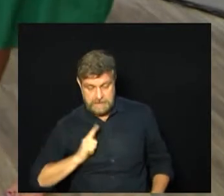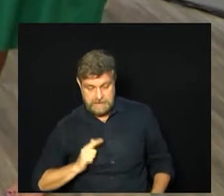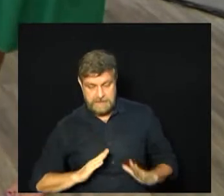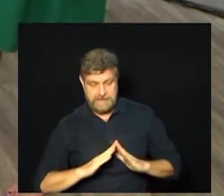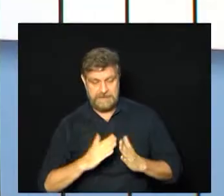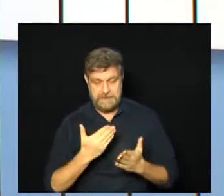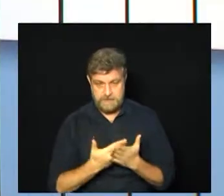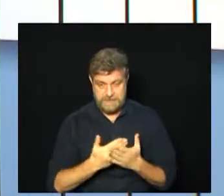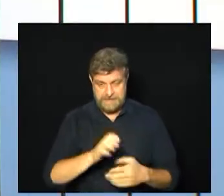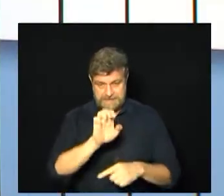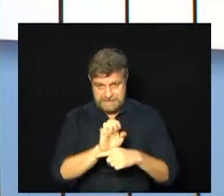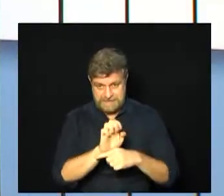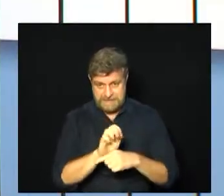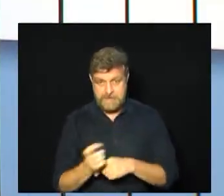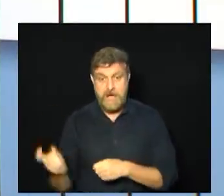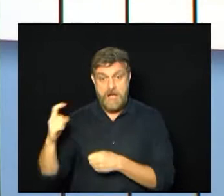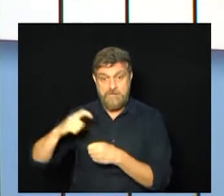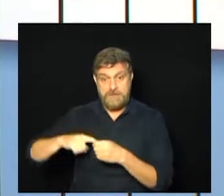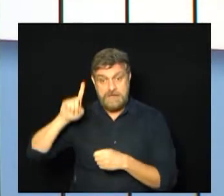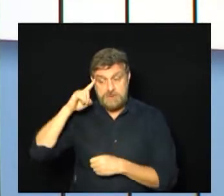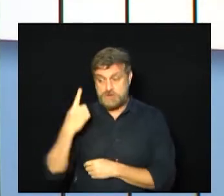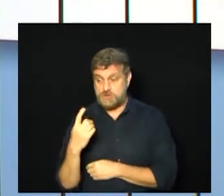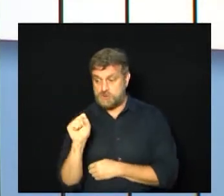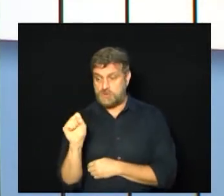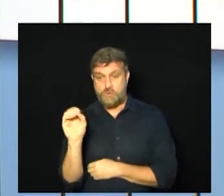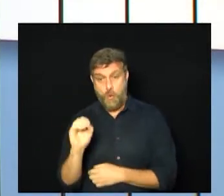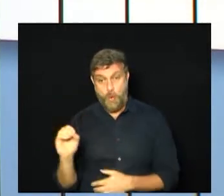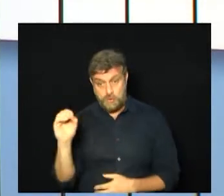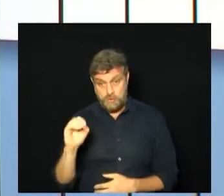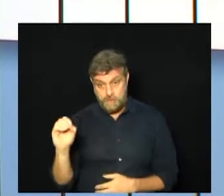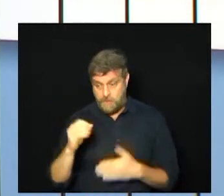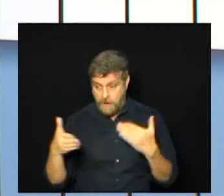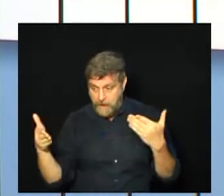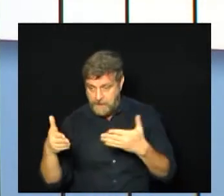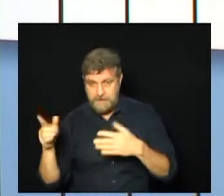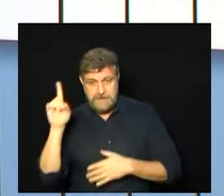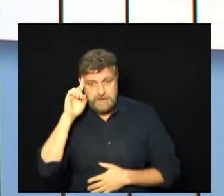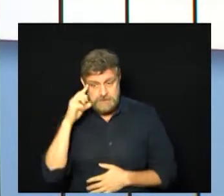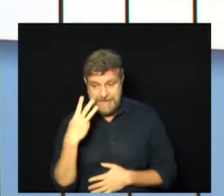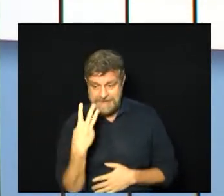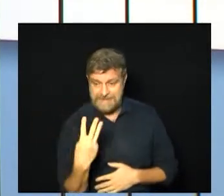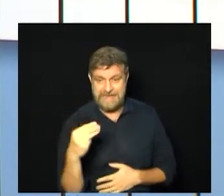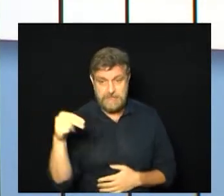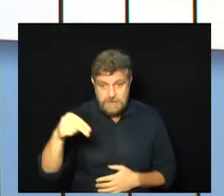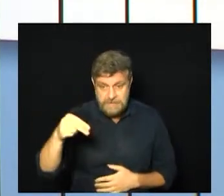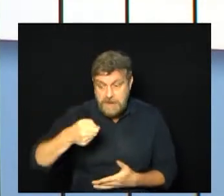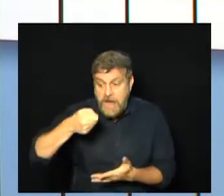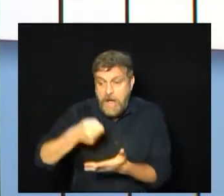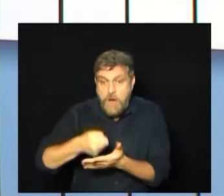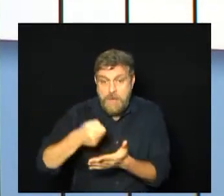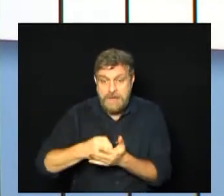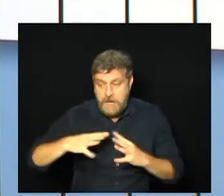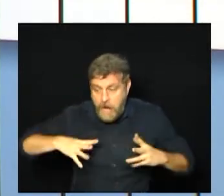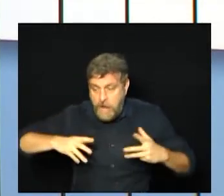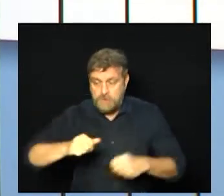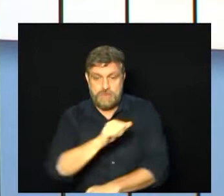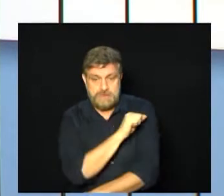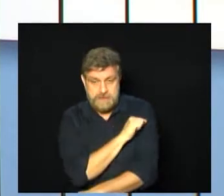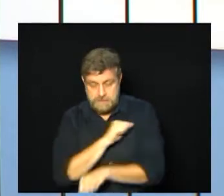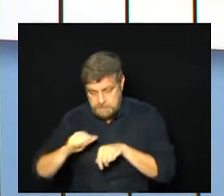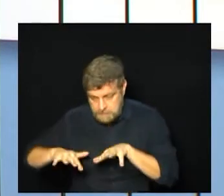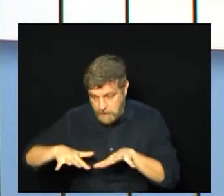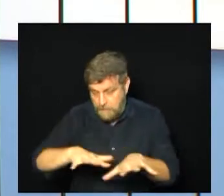estadual de ensino voltaram no último dia 18 de outubro. Agora, a partir do dia 3 de novembro, obrigatório para todos, a não ser que a pessoa